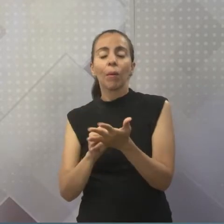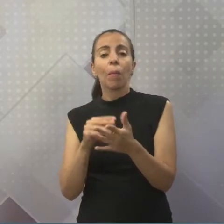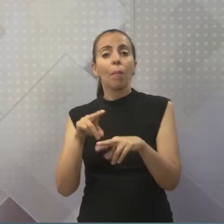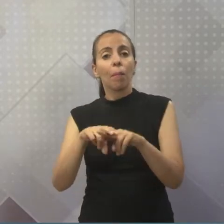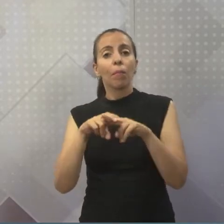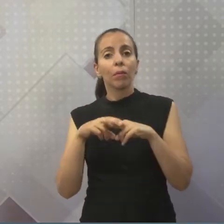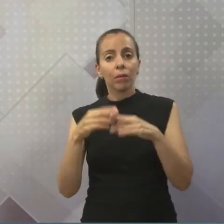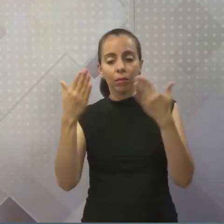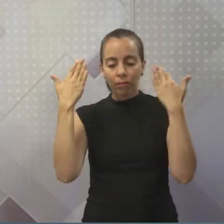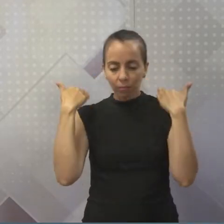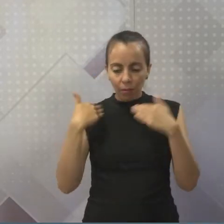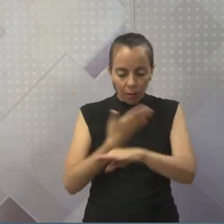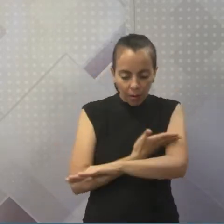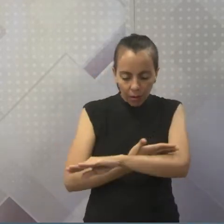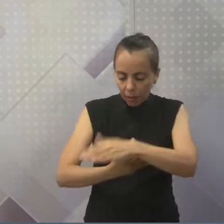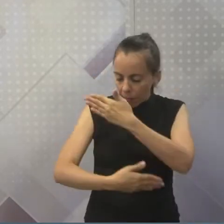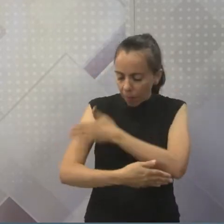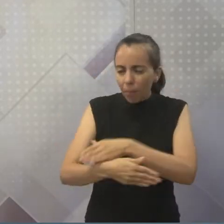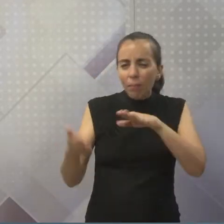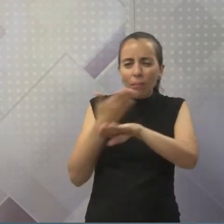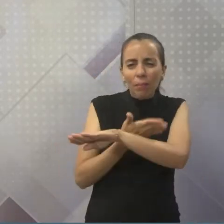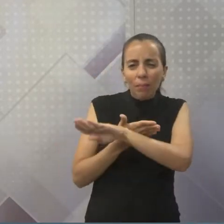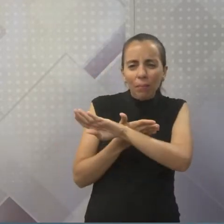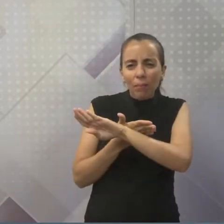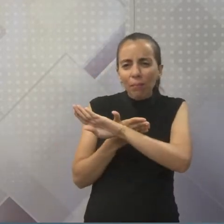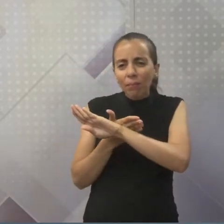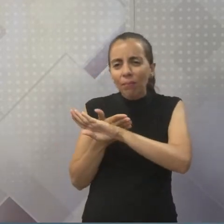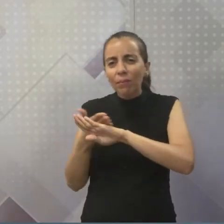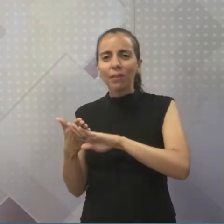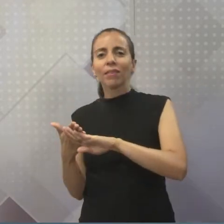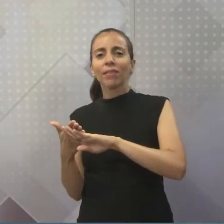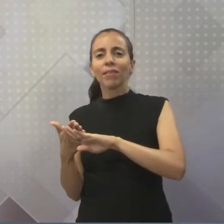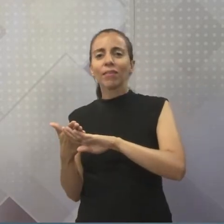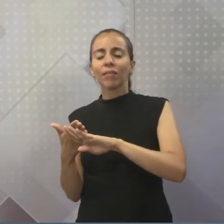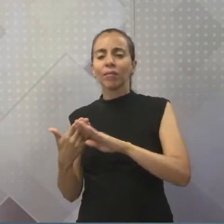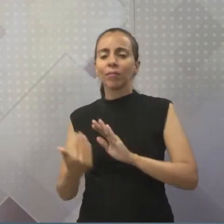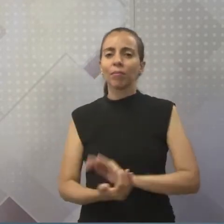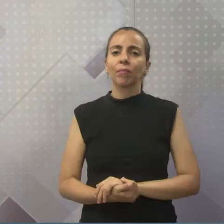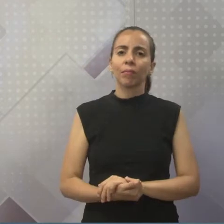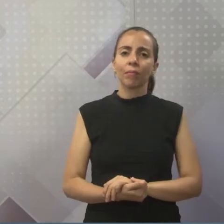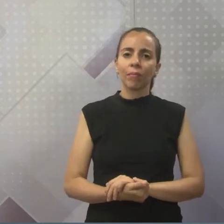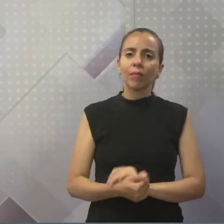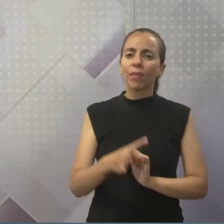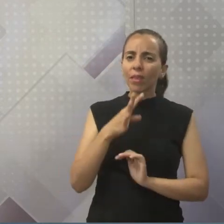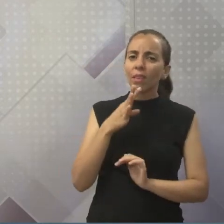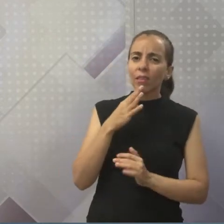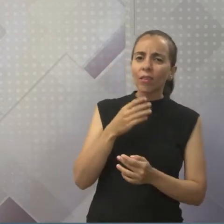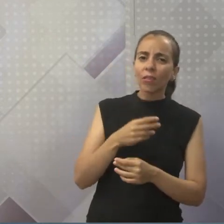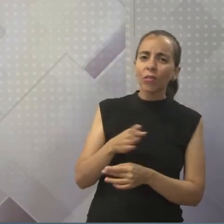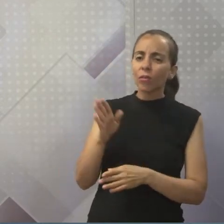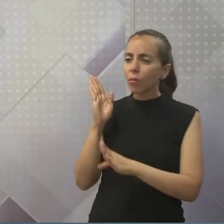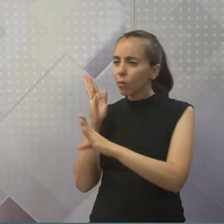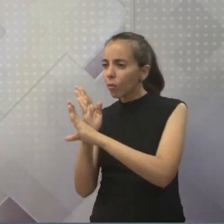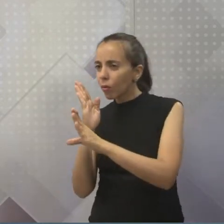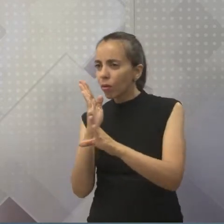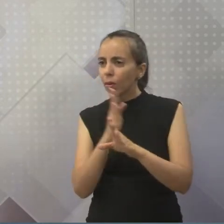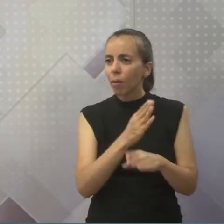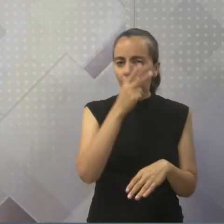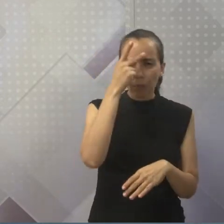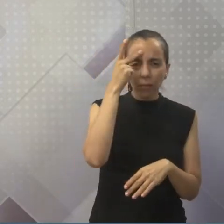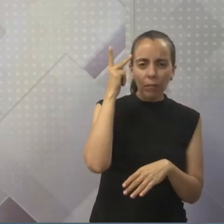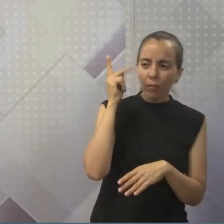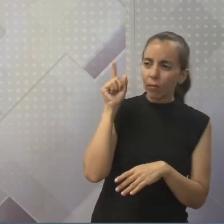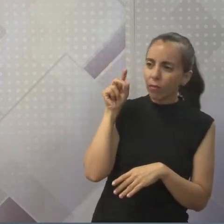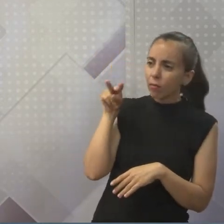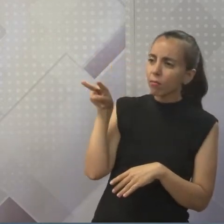é branca. Você já deve ter visto alguém com essa condição, né, física, que aqui, repito,